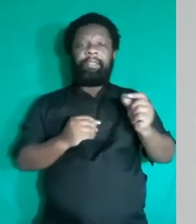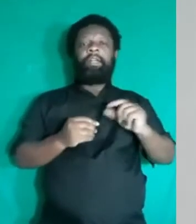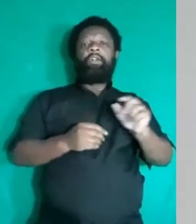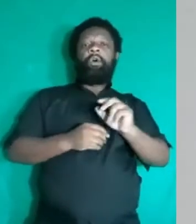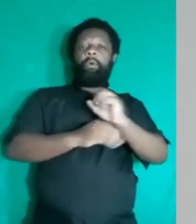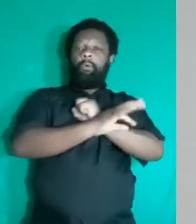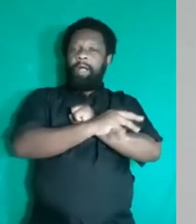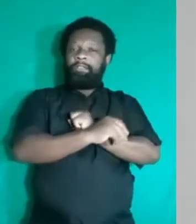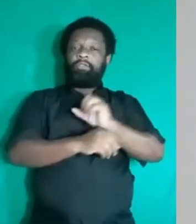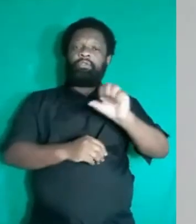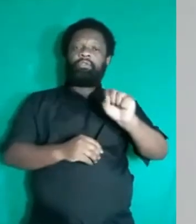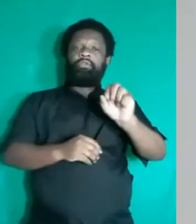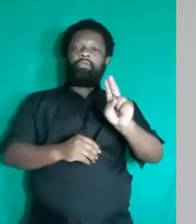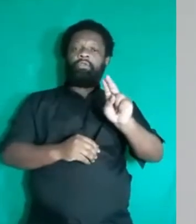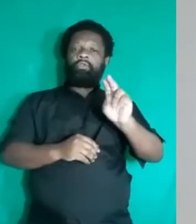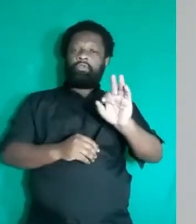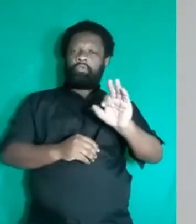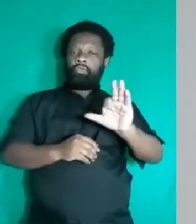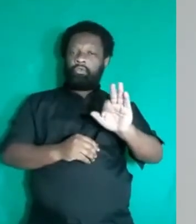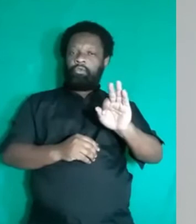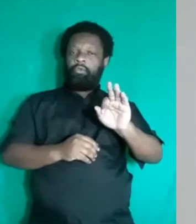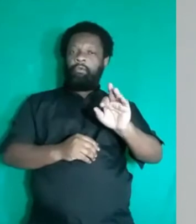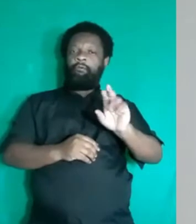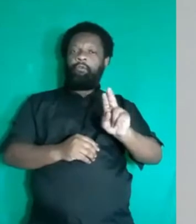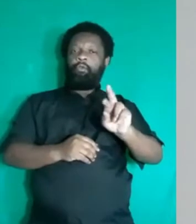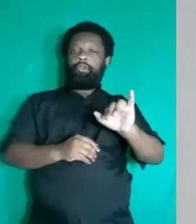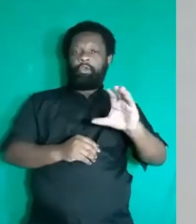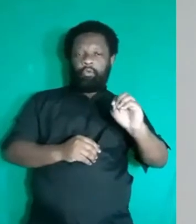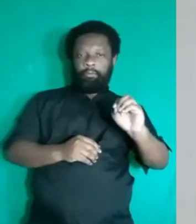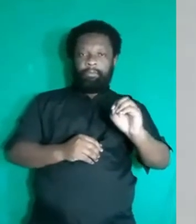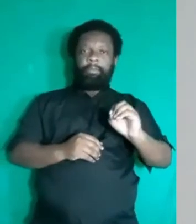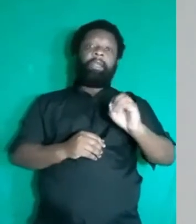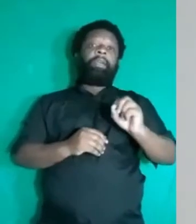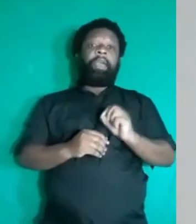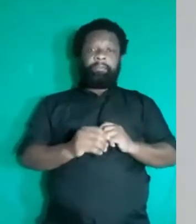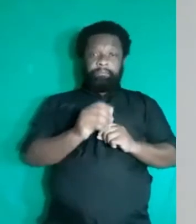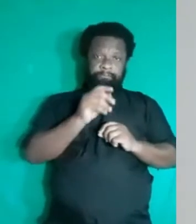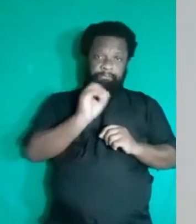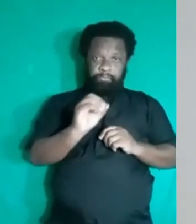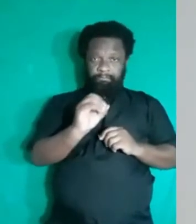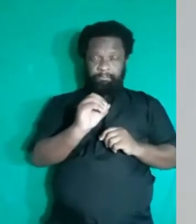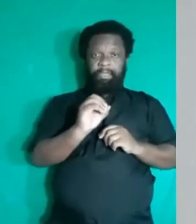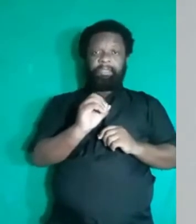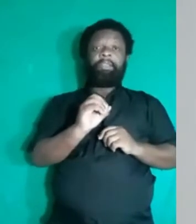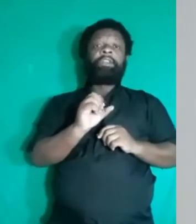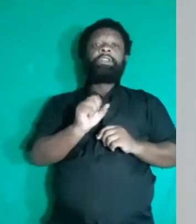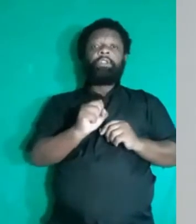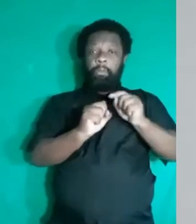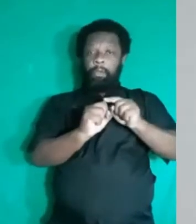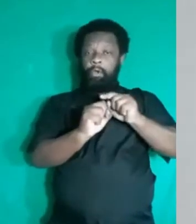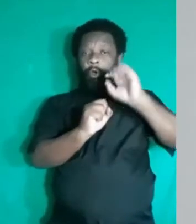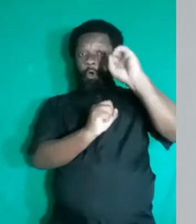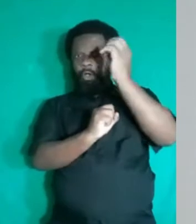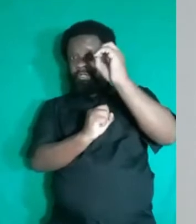adiantada. Vamos entender melhor. Coloquei aqui o ácido sulfúrico. Pessoal, lembra, olha, o enxofre está no centro, por